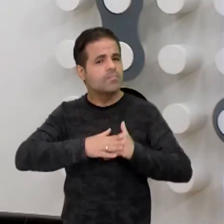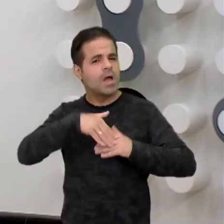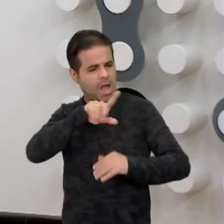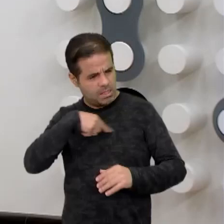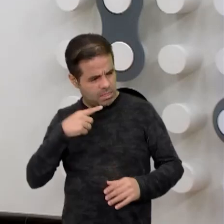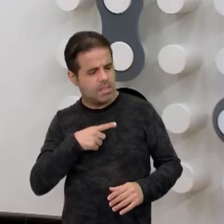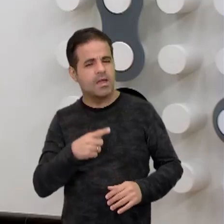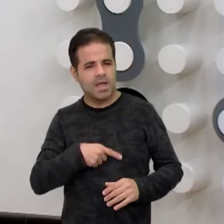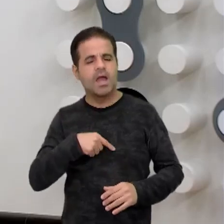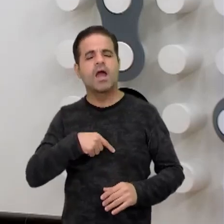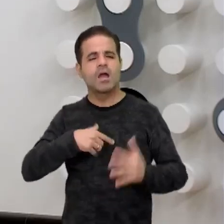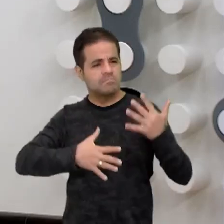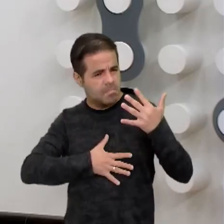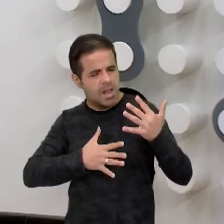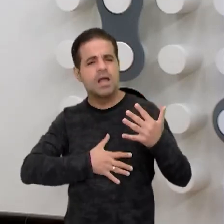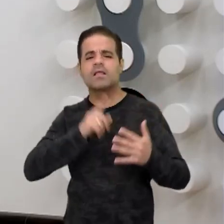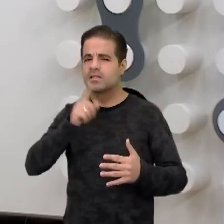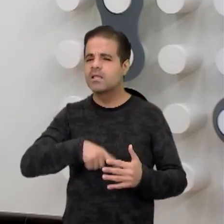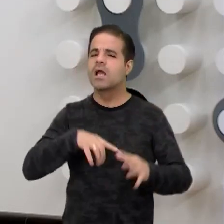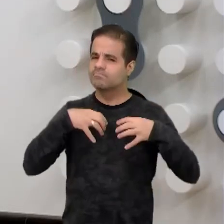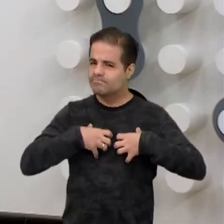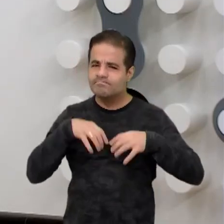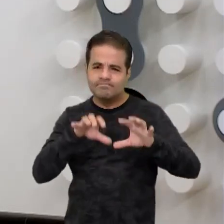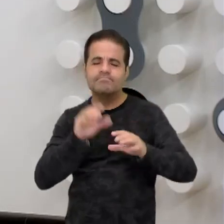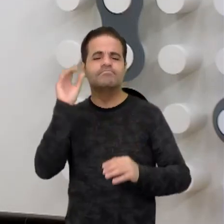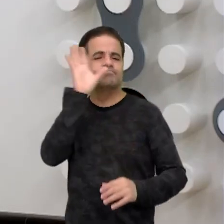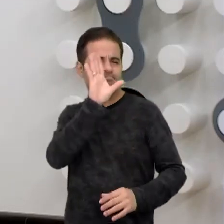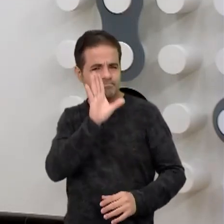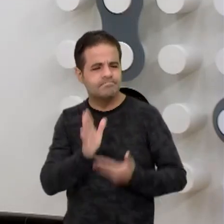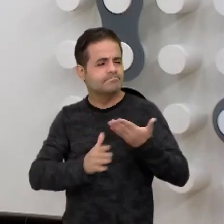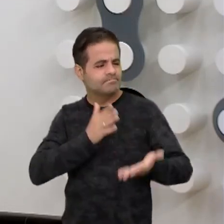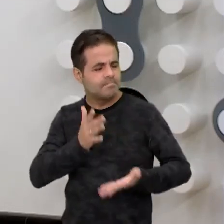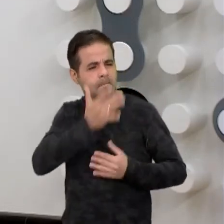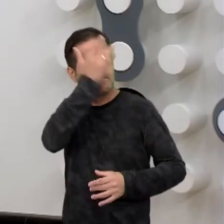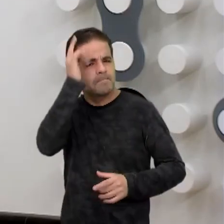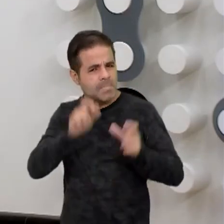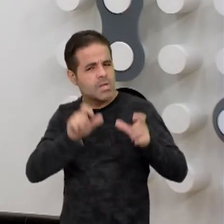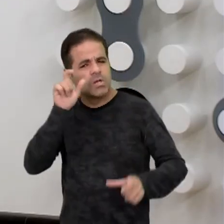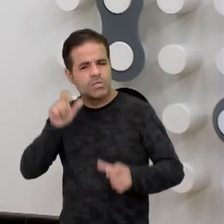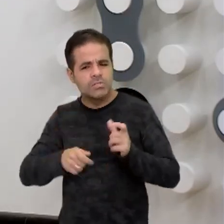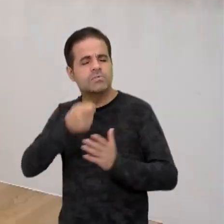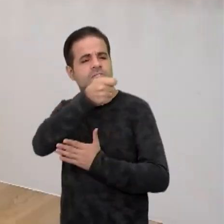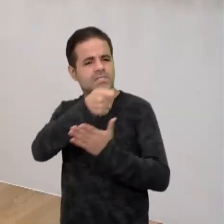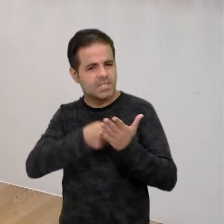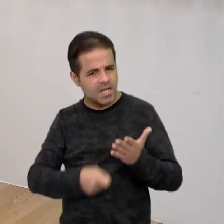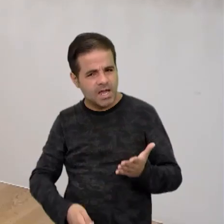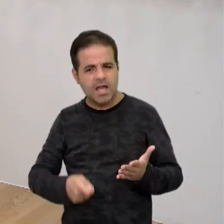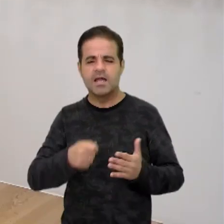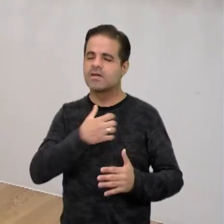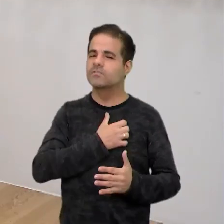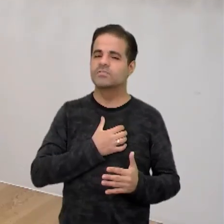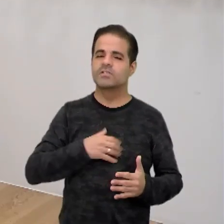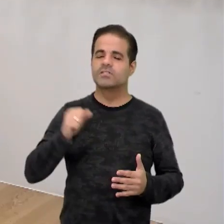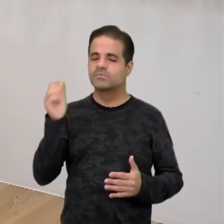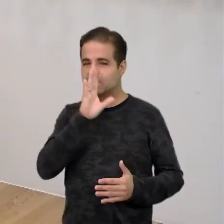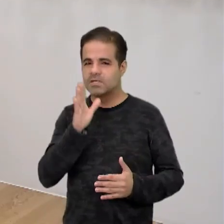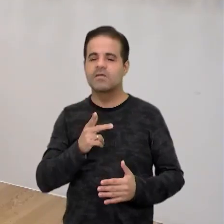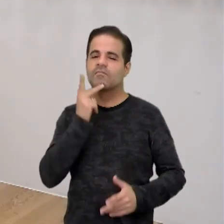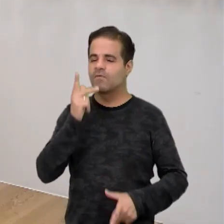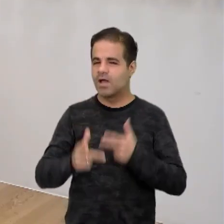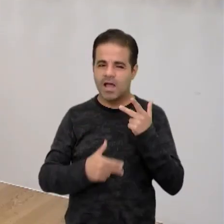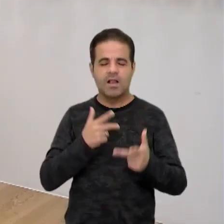também vê a malandragem nesse jeitinho brasileiro. Muitas pessoas escrevem a respeito do jeitinho